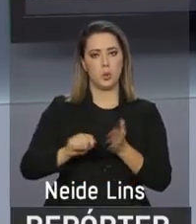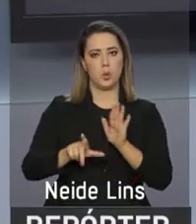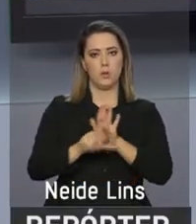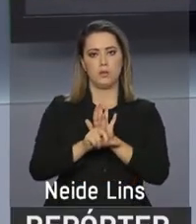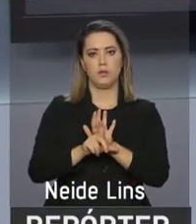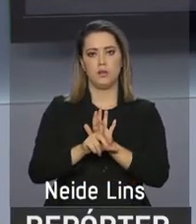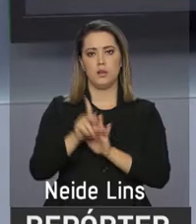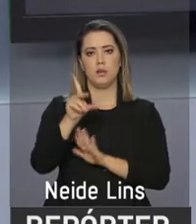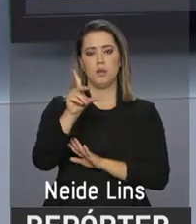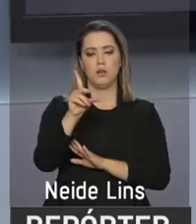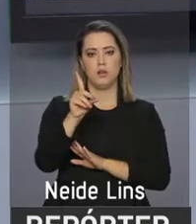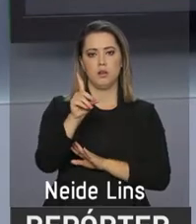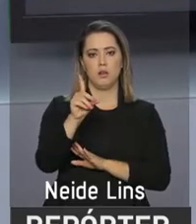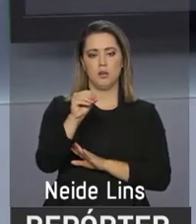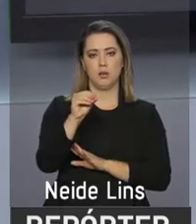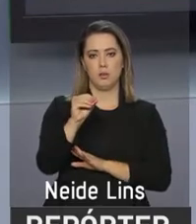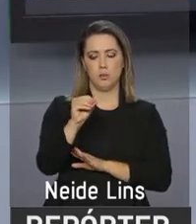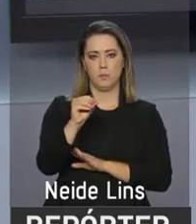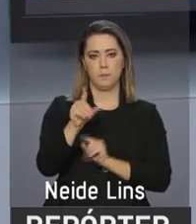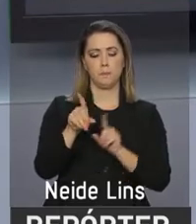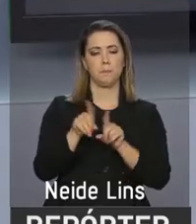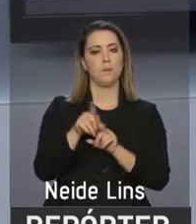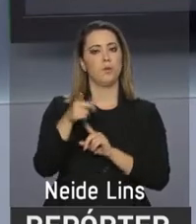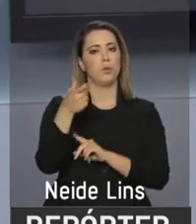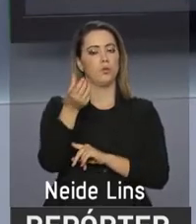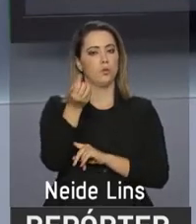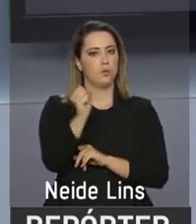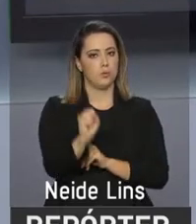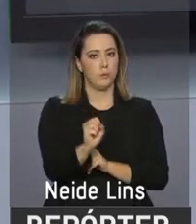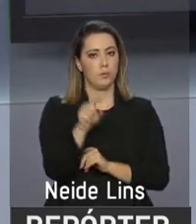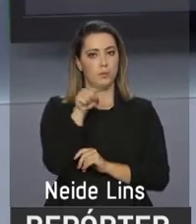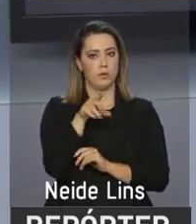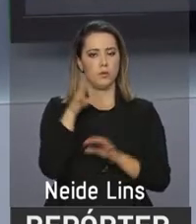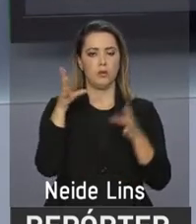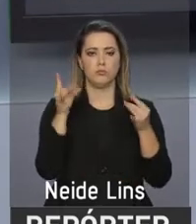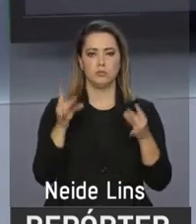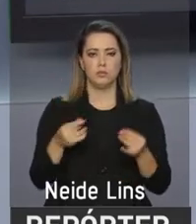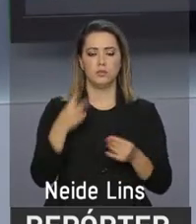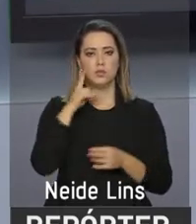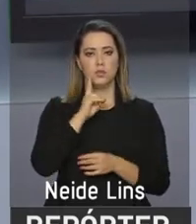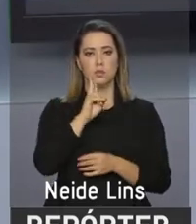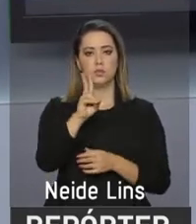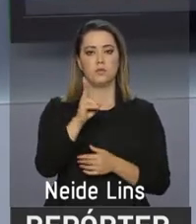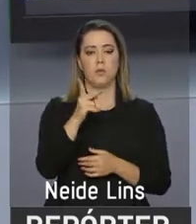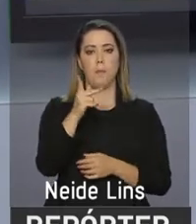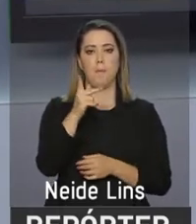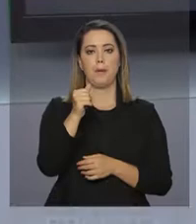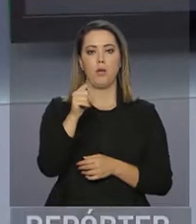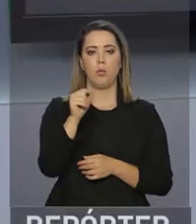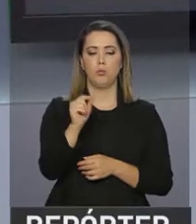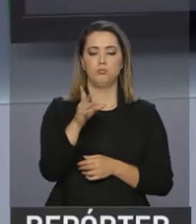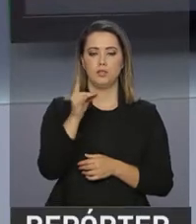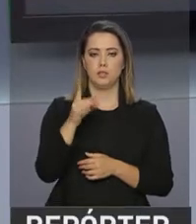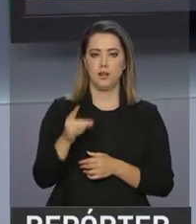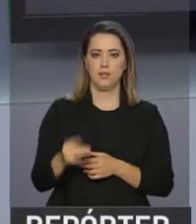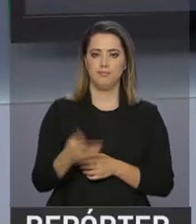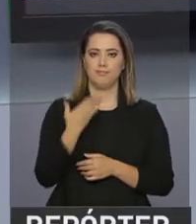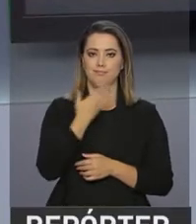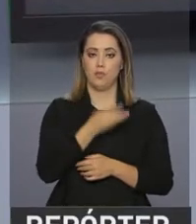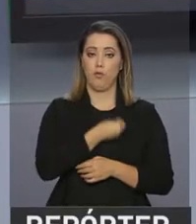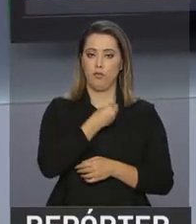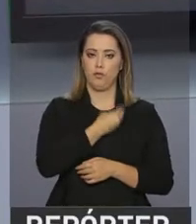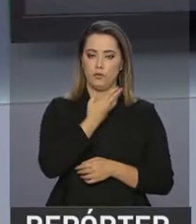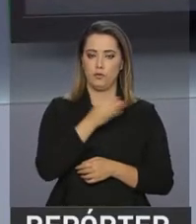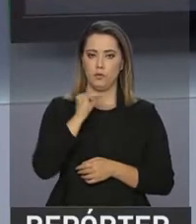de diretrizes orçamentárias pldo para 2018 os detalhes a gente confere com o repórter paulo la sálvia ao vivo